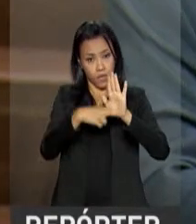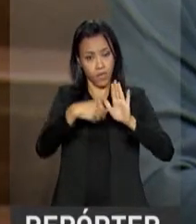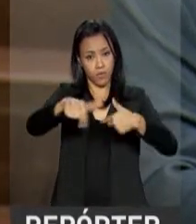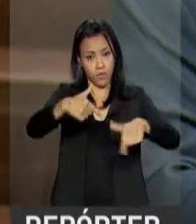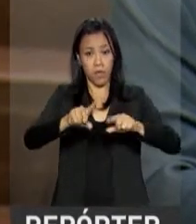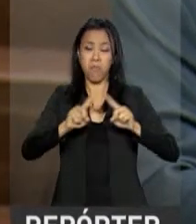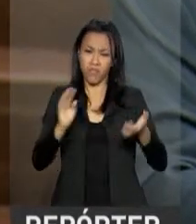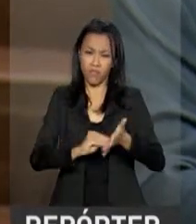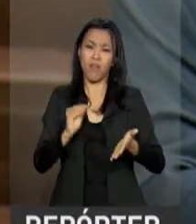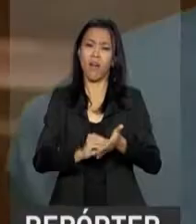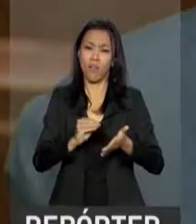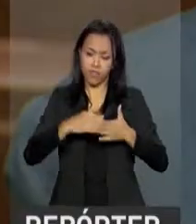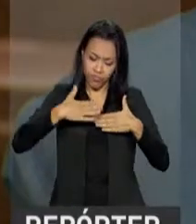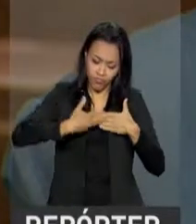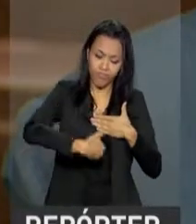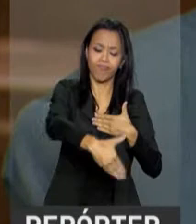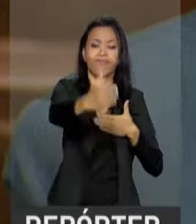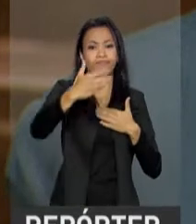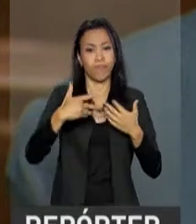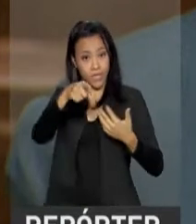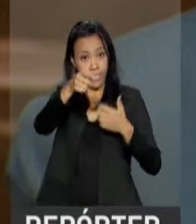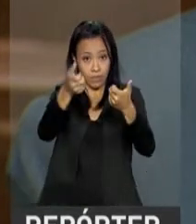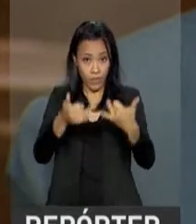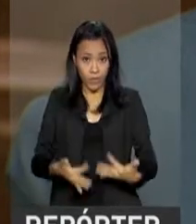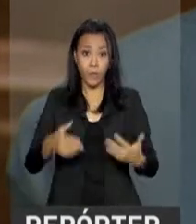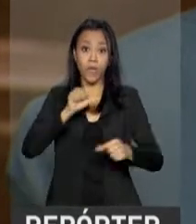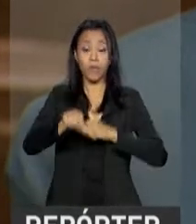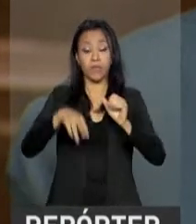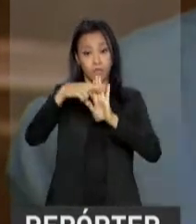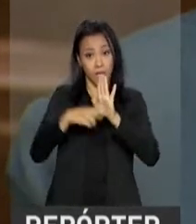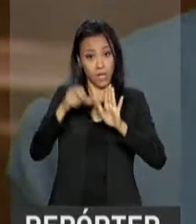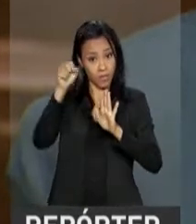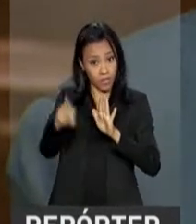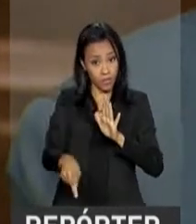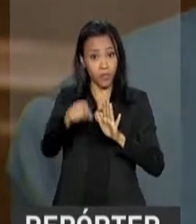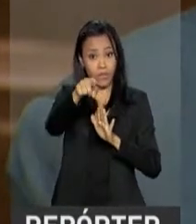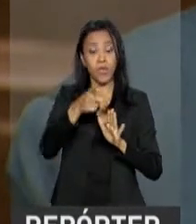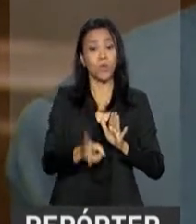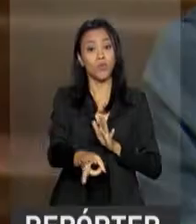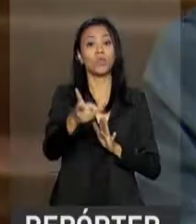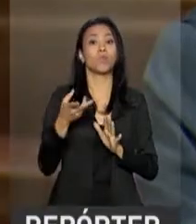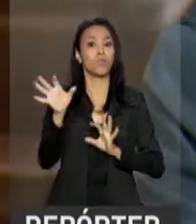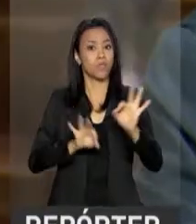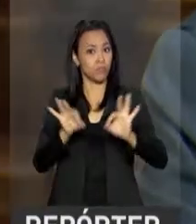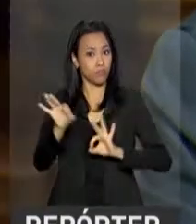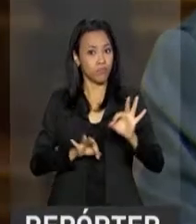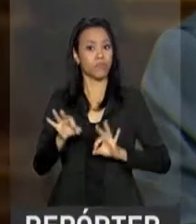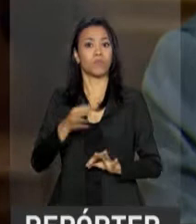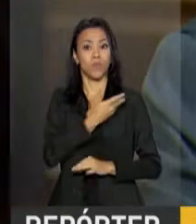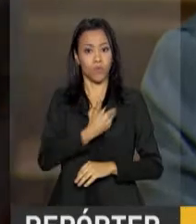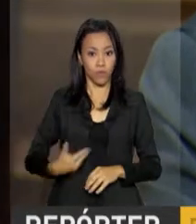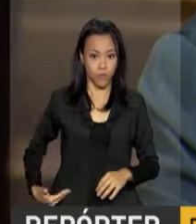há um longo caminho pela frente e ele confirmou que a reforma da previdência continua nos planos do governo o brasil